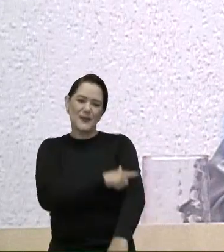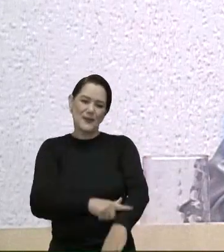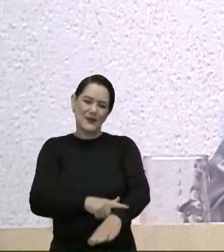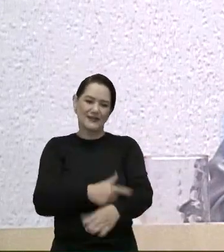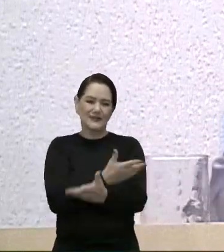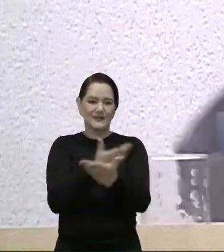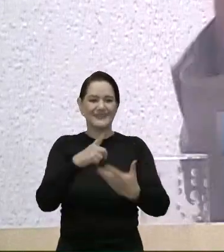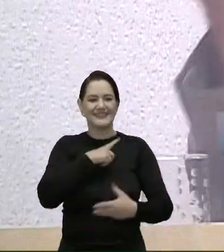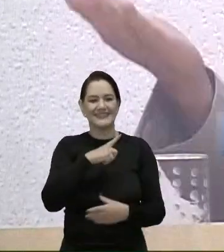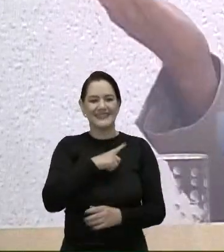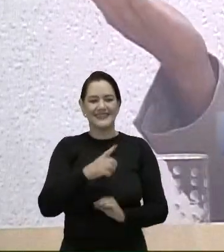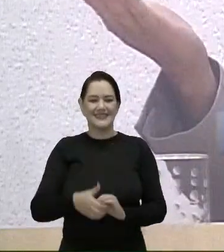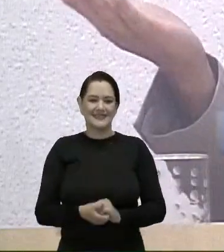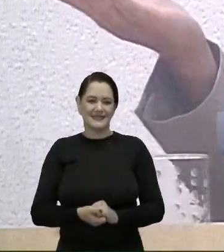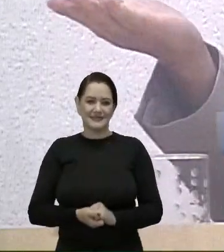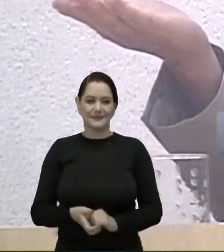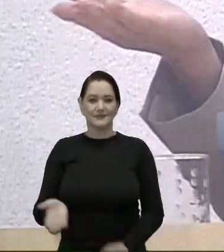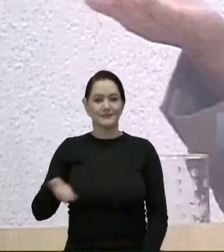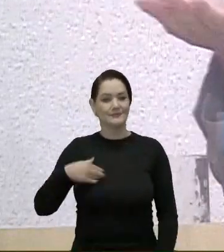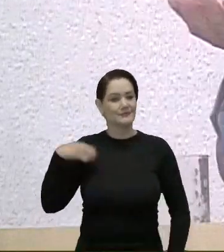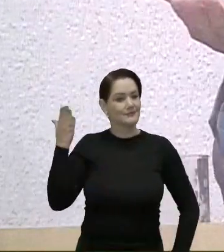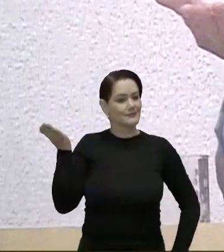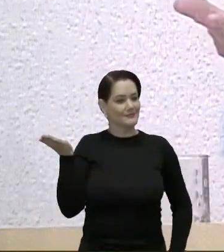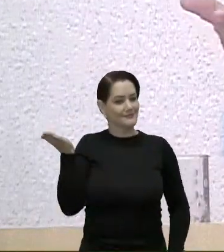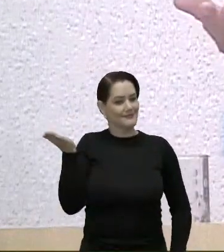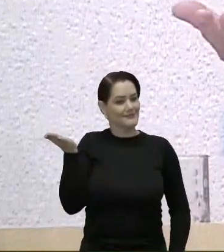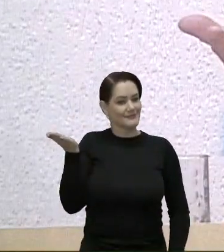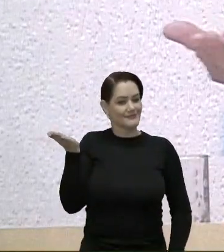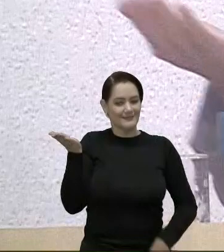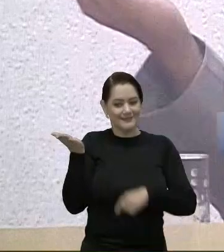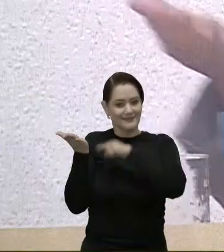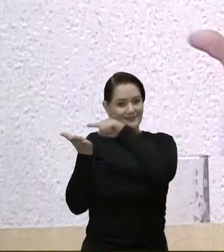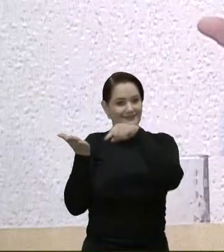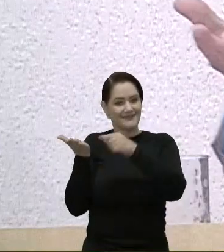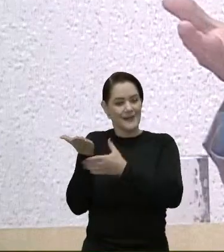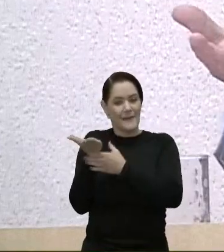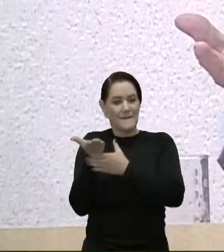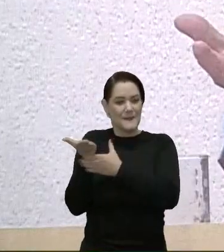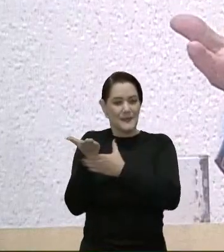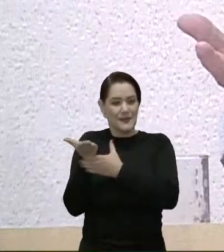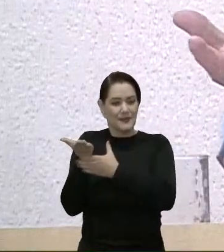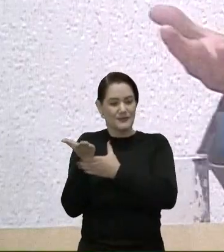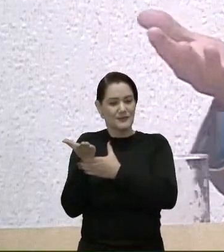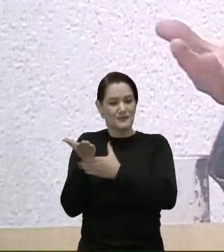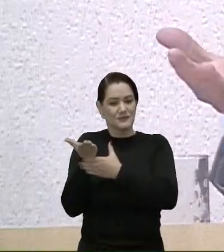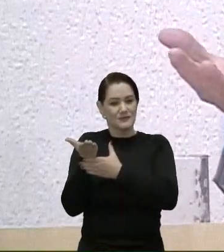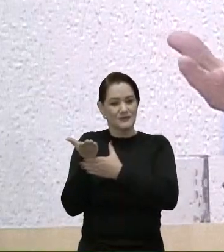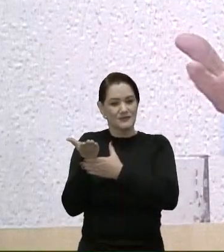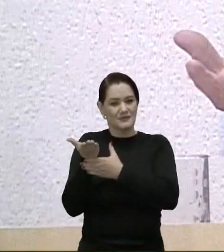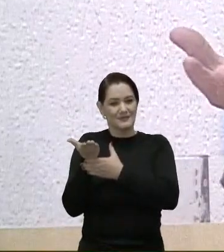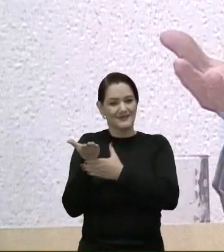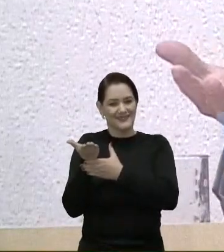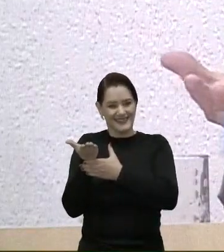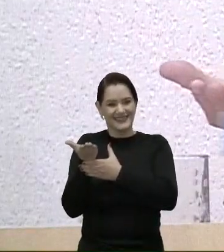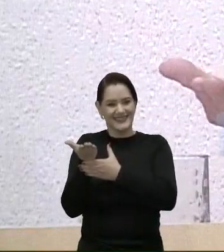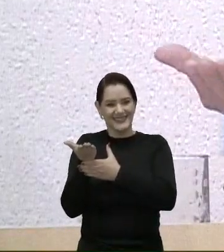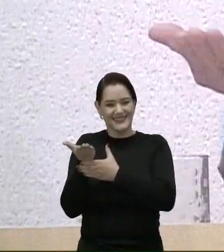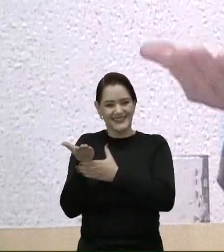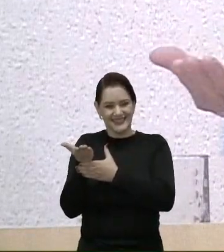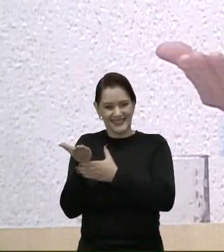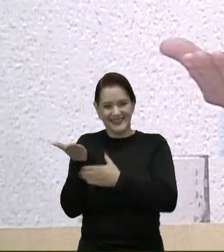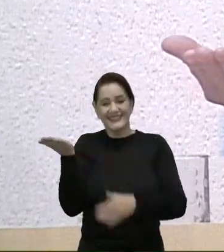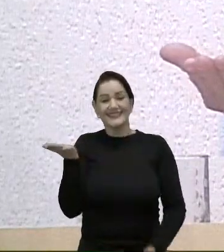têm. Com aquela, né? Com a. Como se diz? Aquela que segura o prato, como é que vocês.